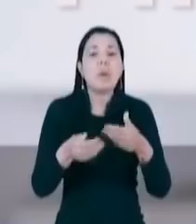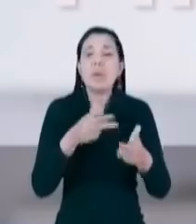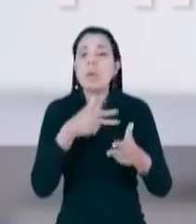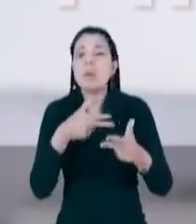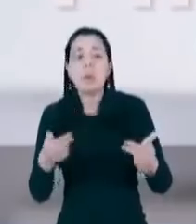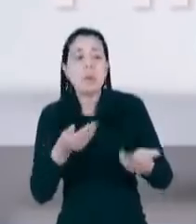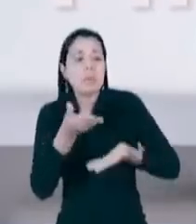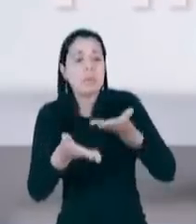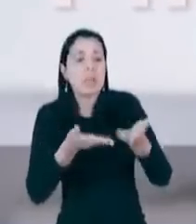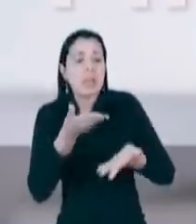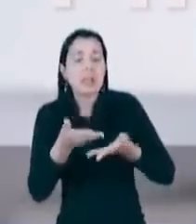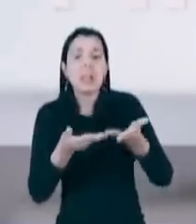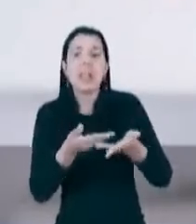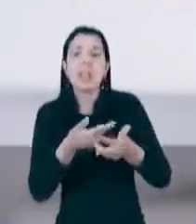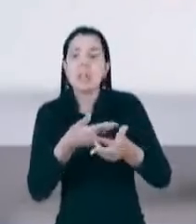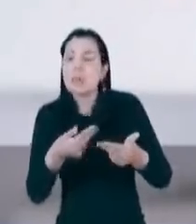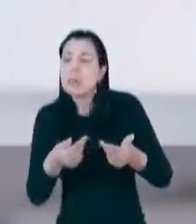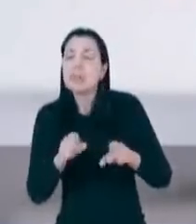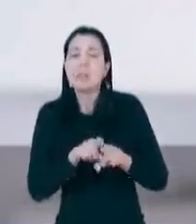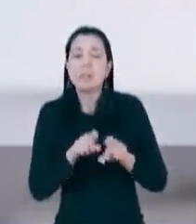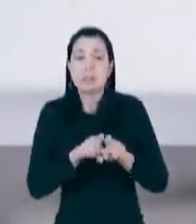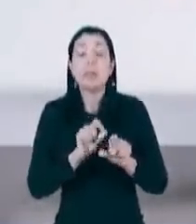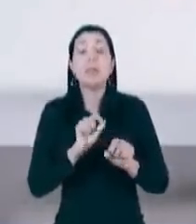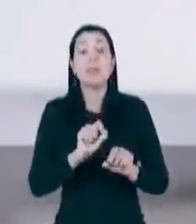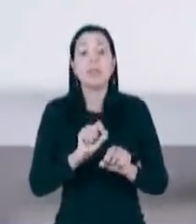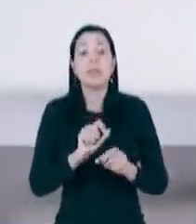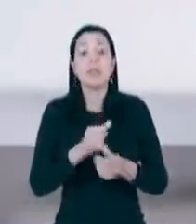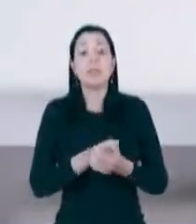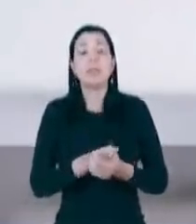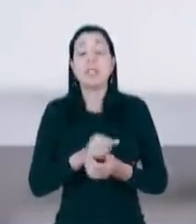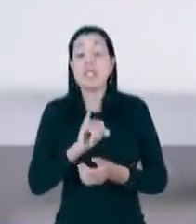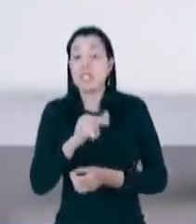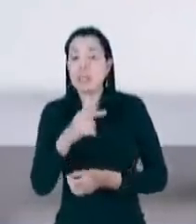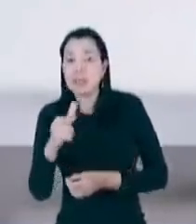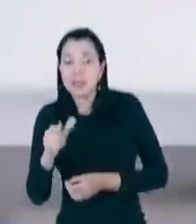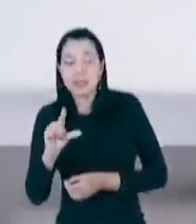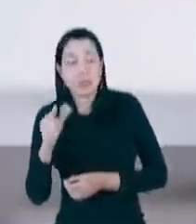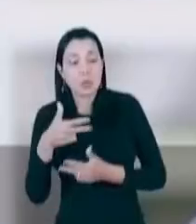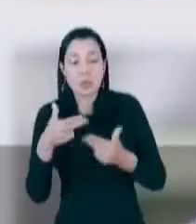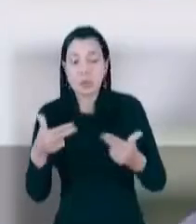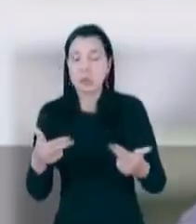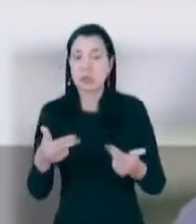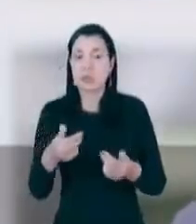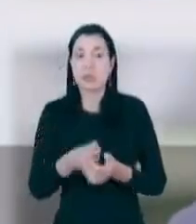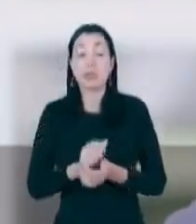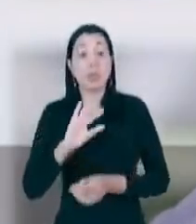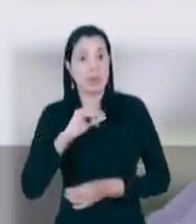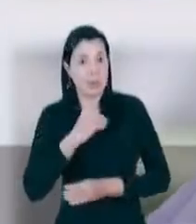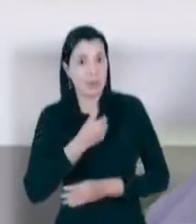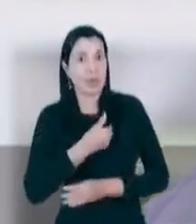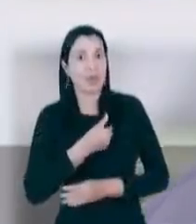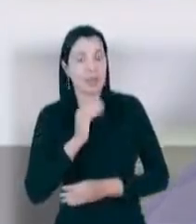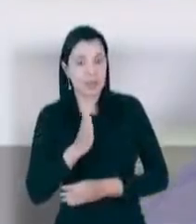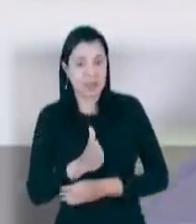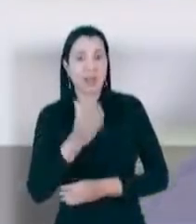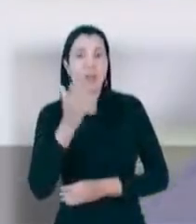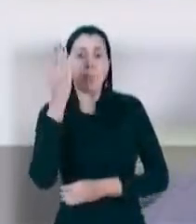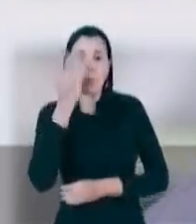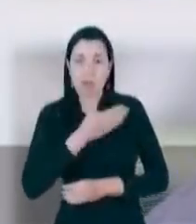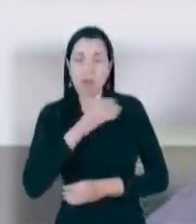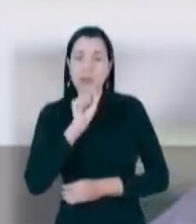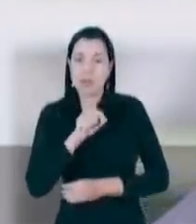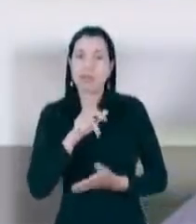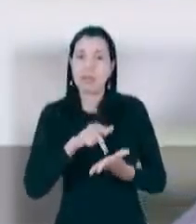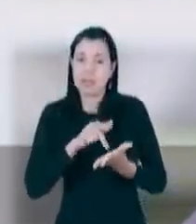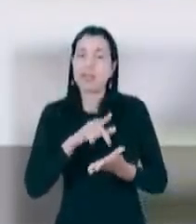ser tratado como gado a caminho do matadouro, como se não houvesse outro jeito. Nós já provamos que